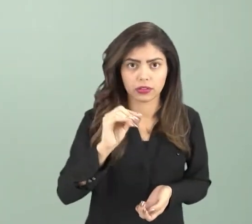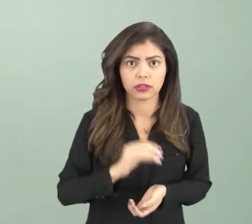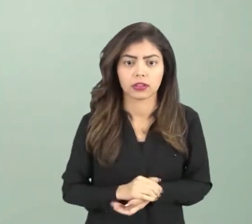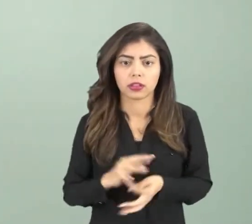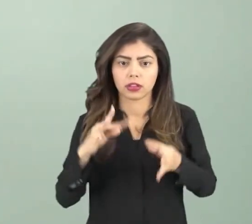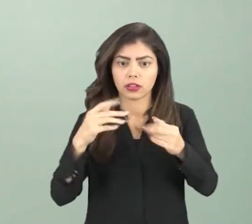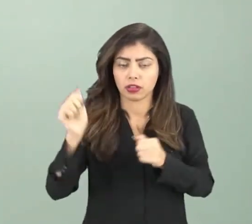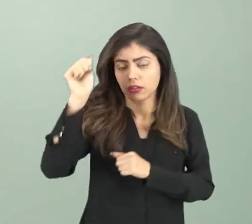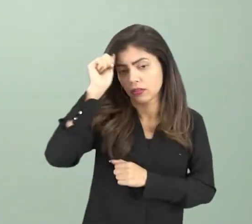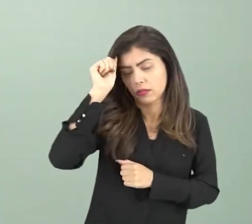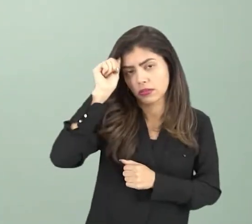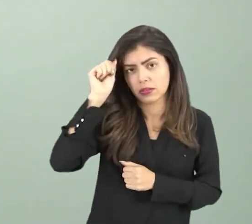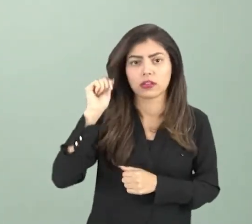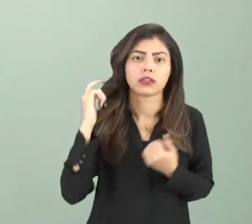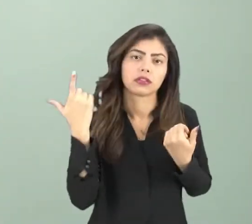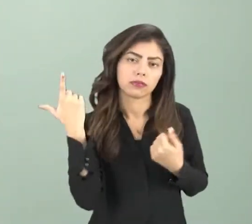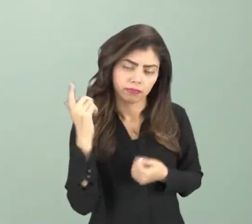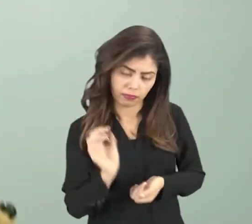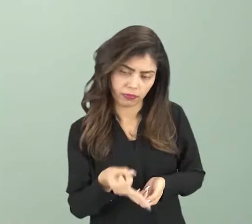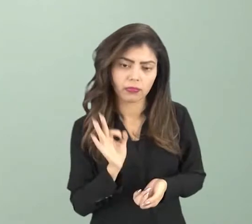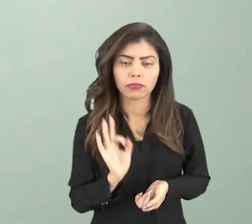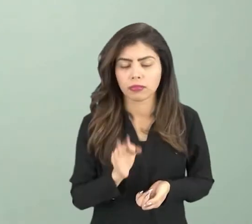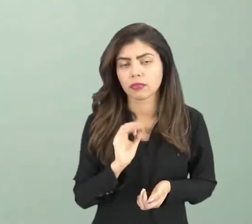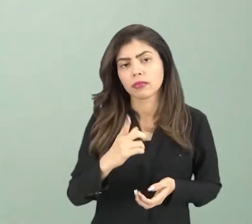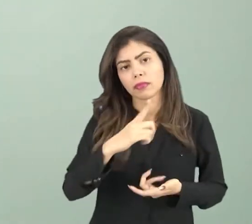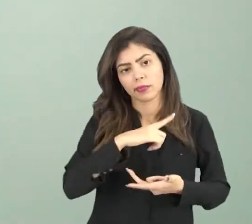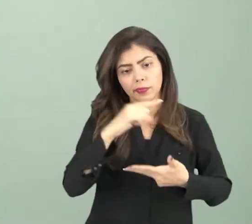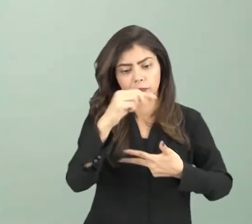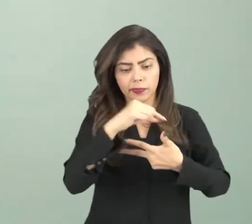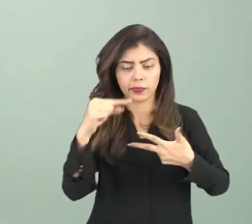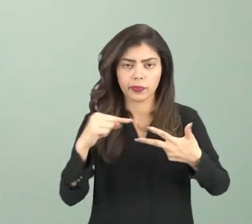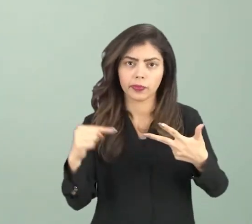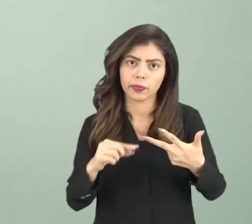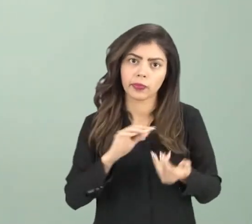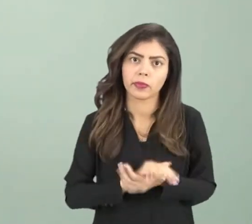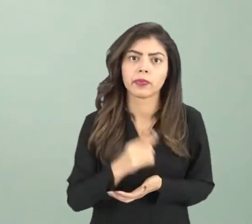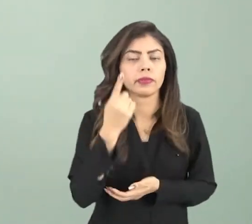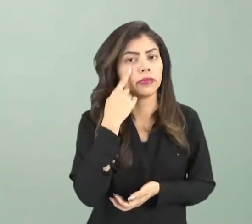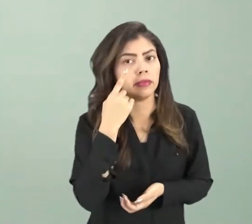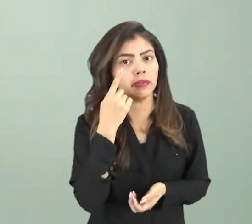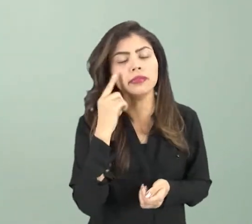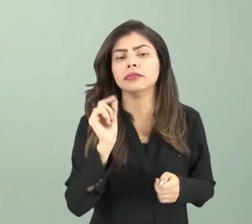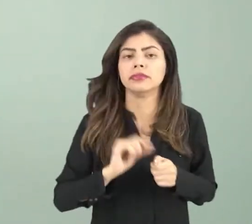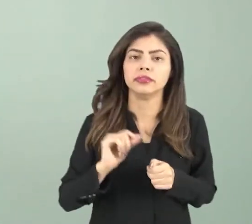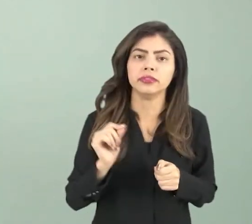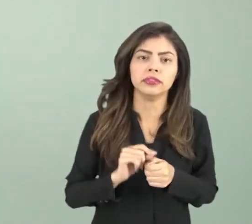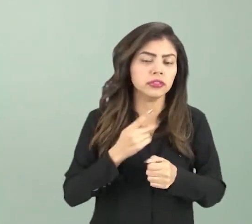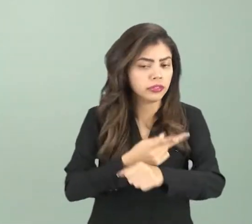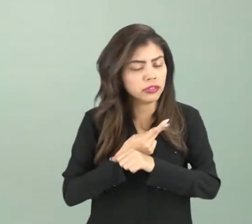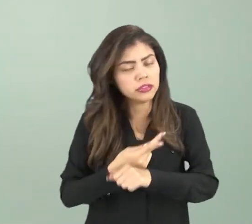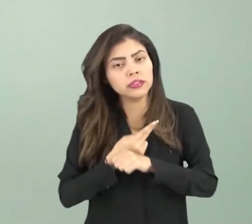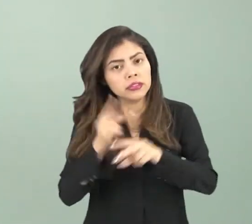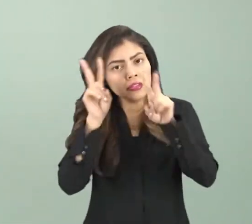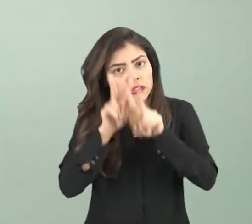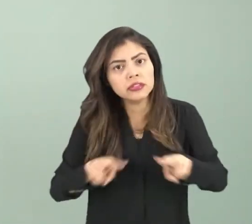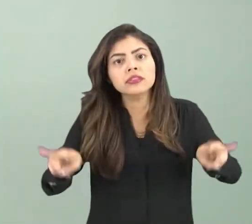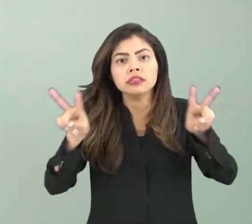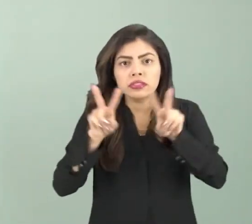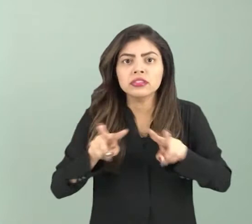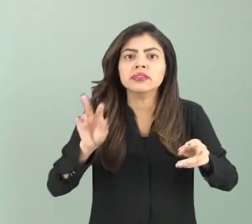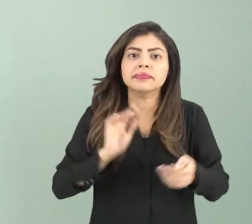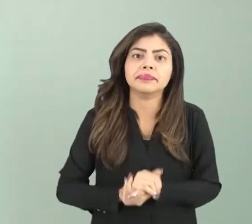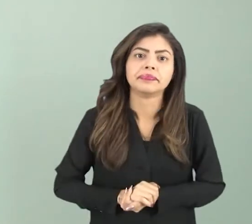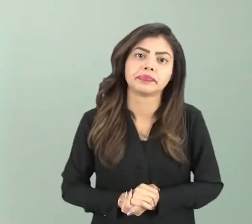são autores que com certeza caem no Enem. Eu estava fazendo uma pesquisa e visualizei aqui. O